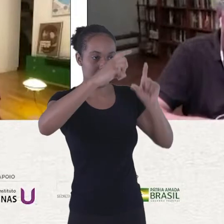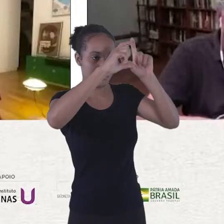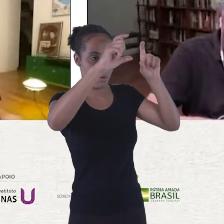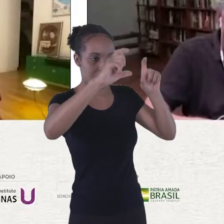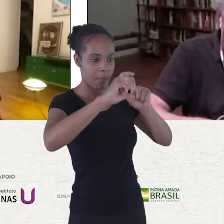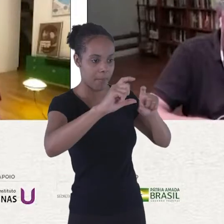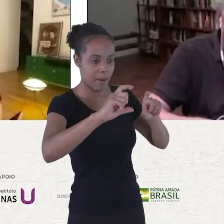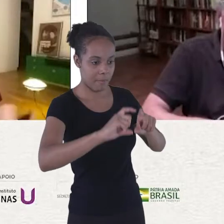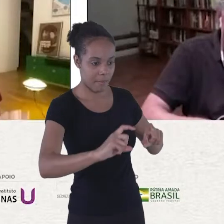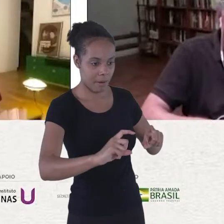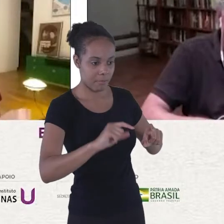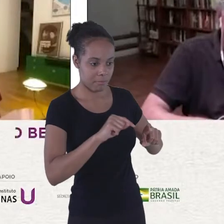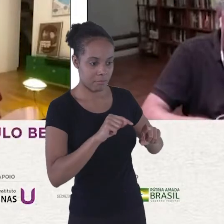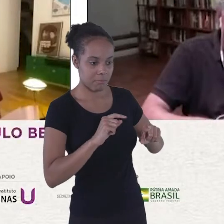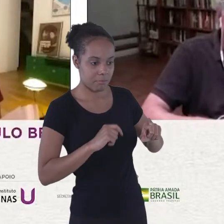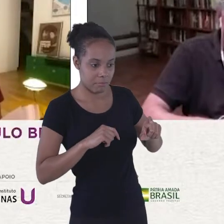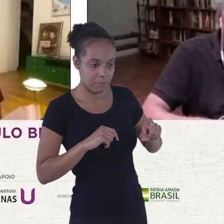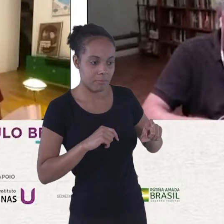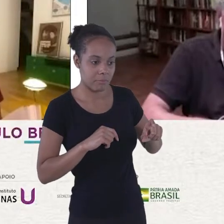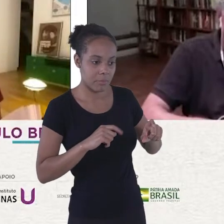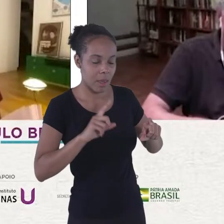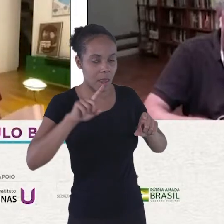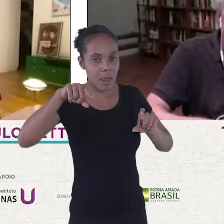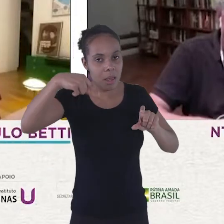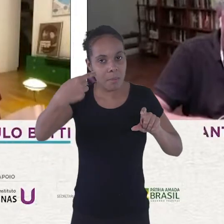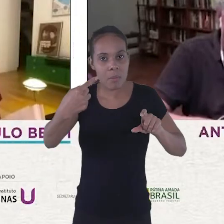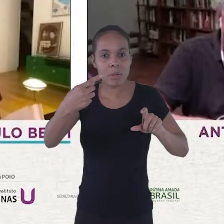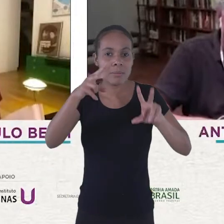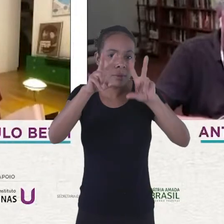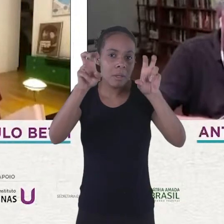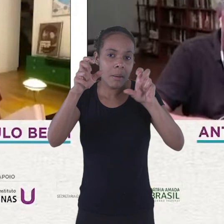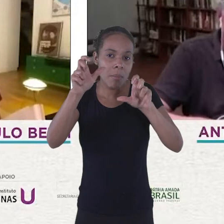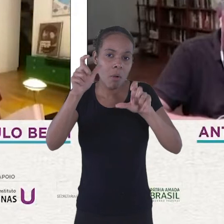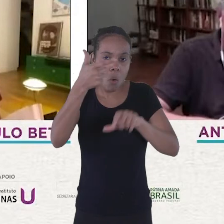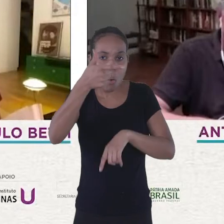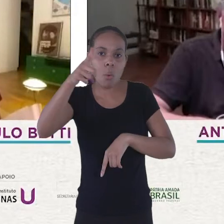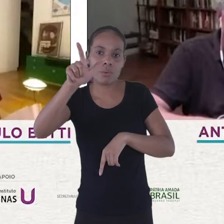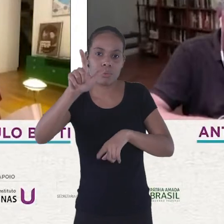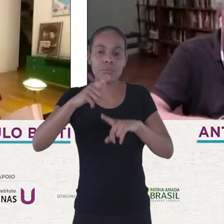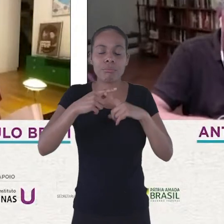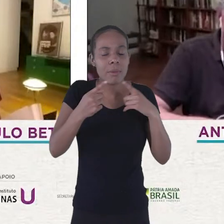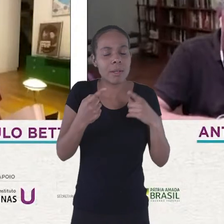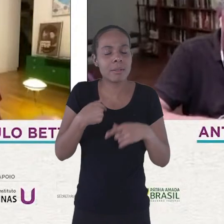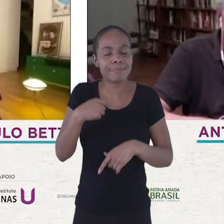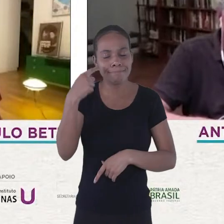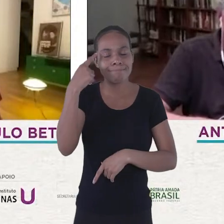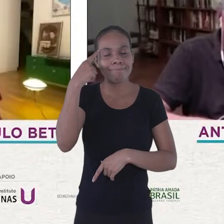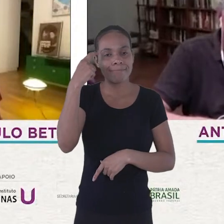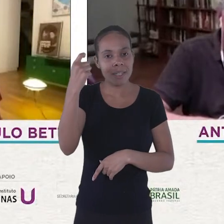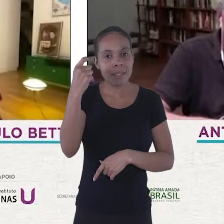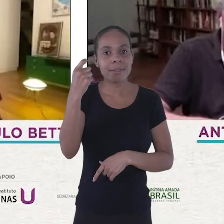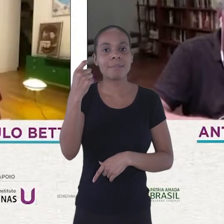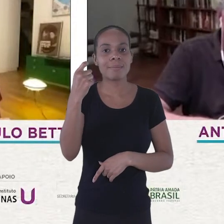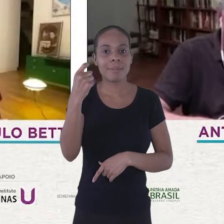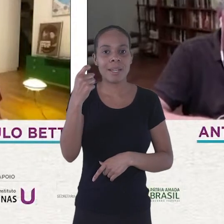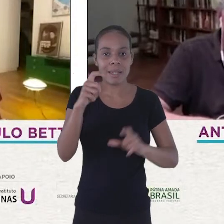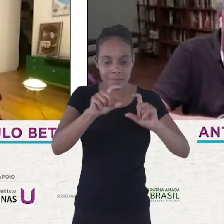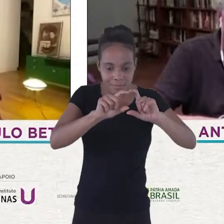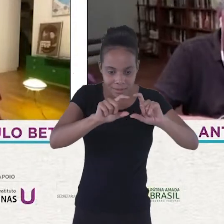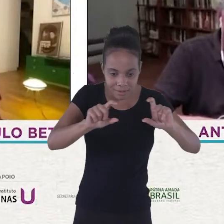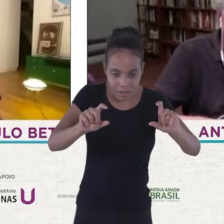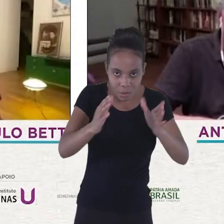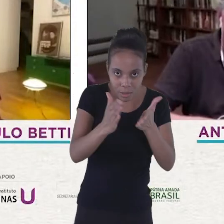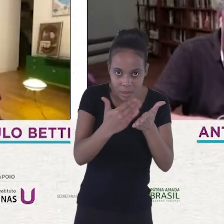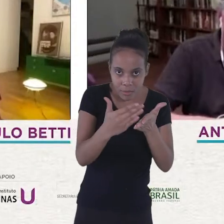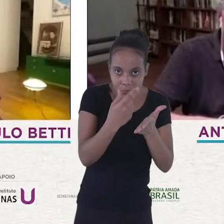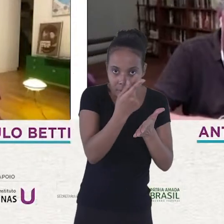porque depois muda de assunto e eu acho que esse trecho resume um bocado o que esse país aí que a gente